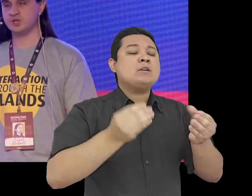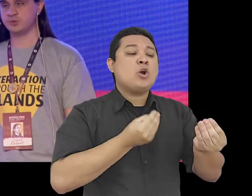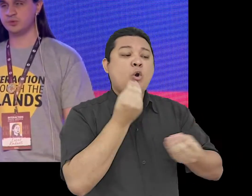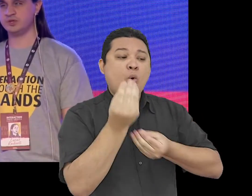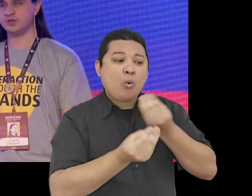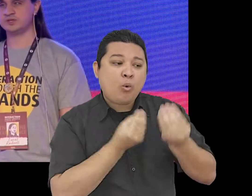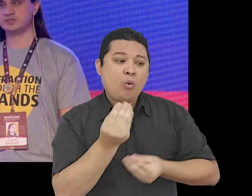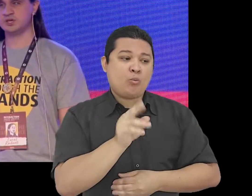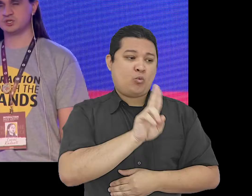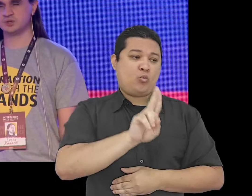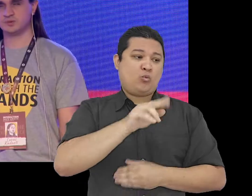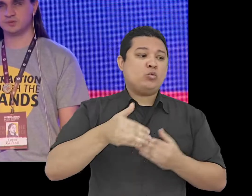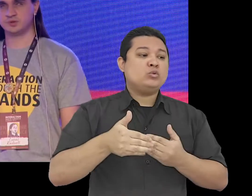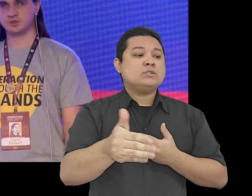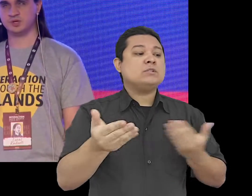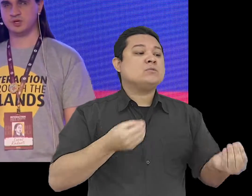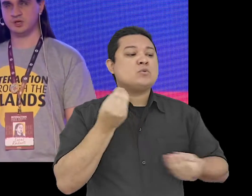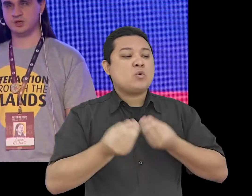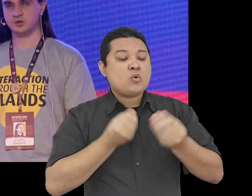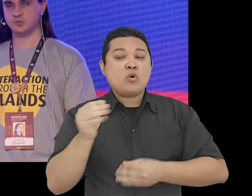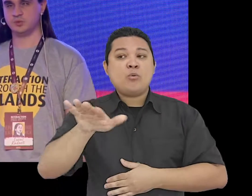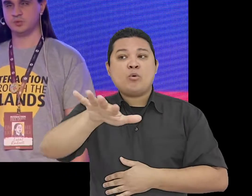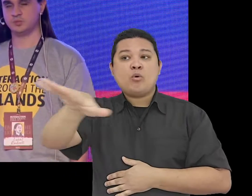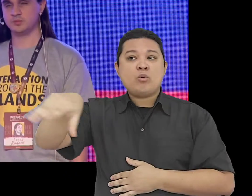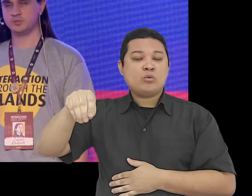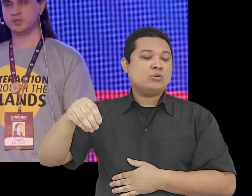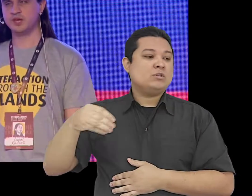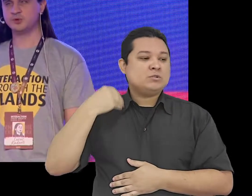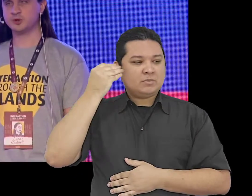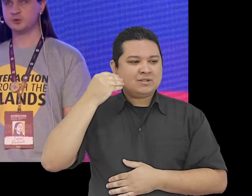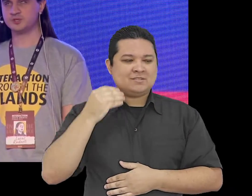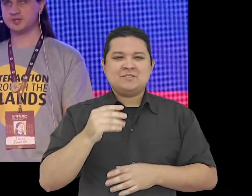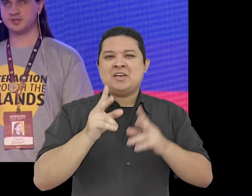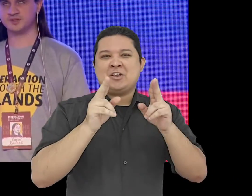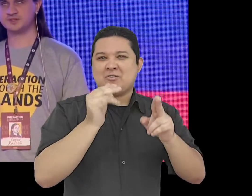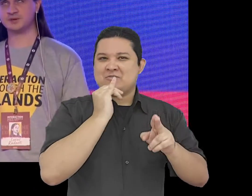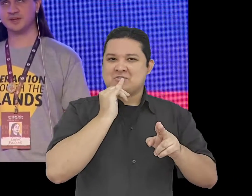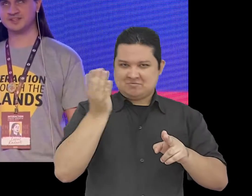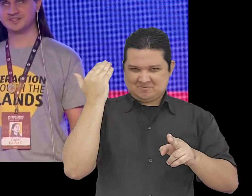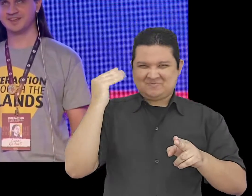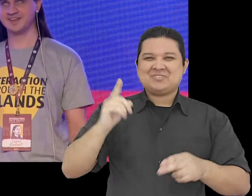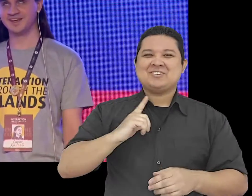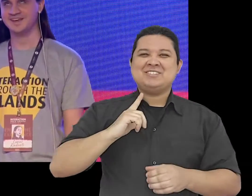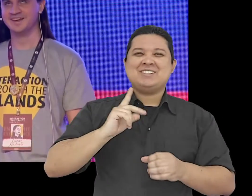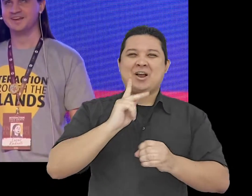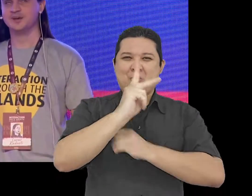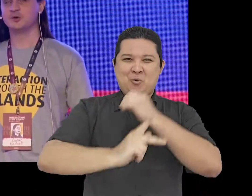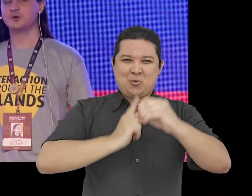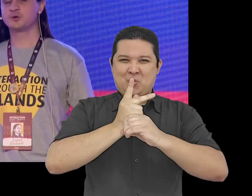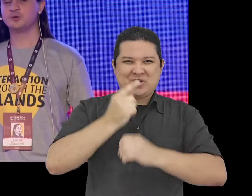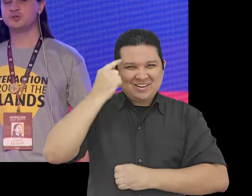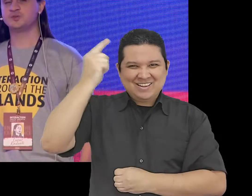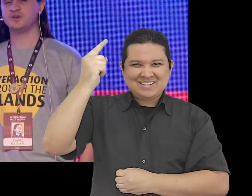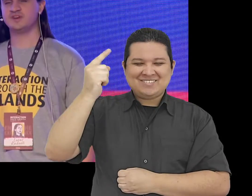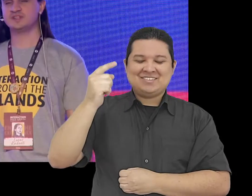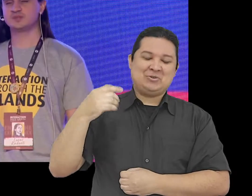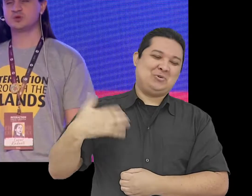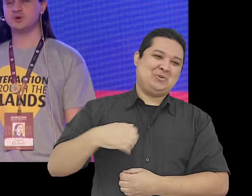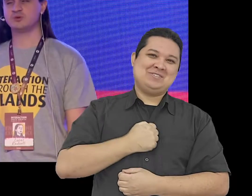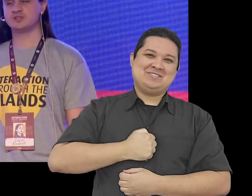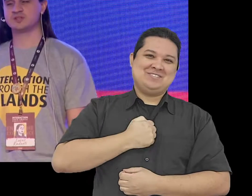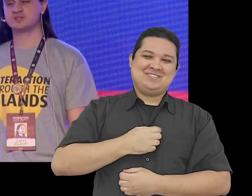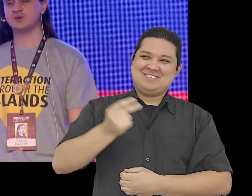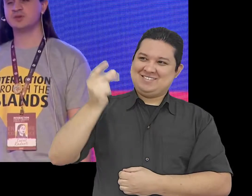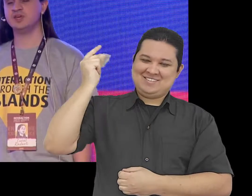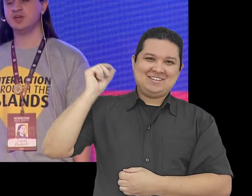Teve um exemplo interessante que... Quem lembra do Orkut, né? Saudades. O Orkut uma vez